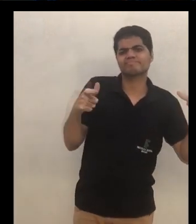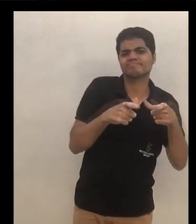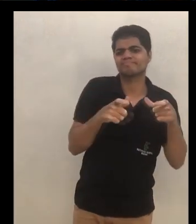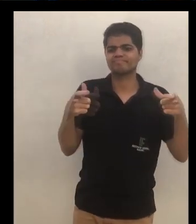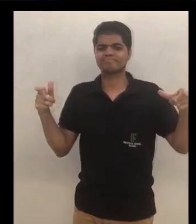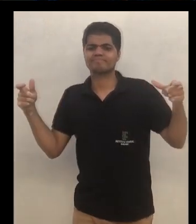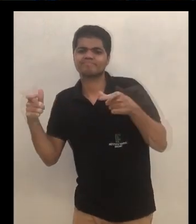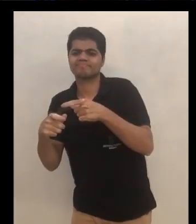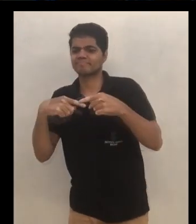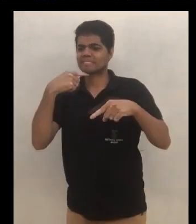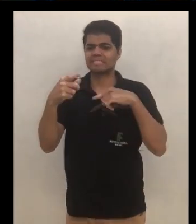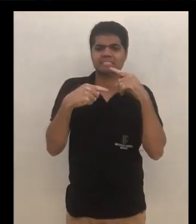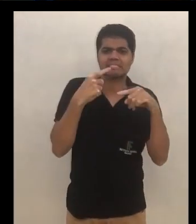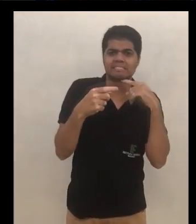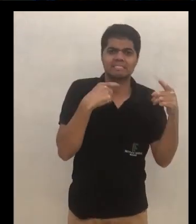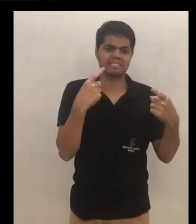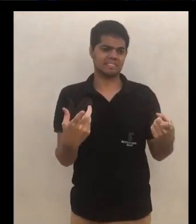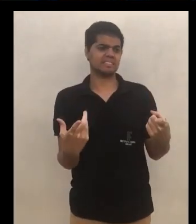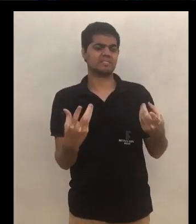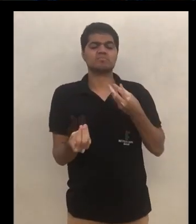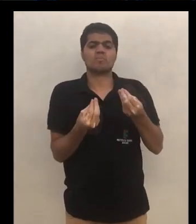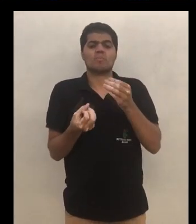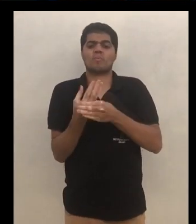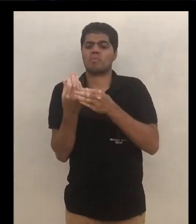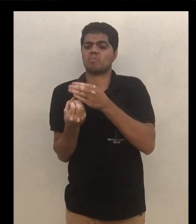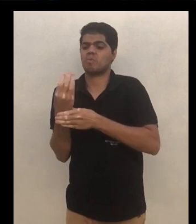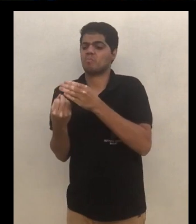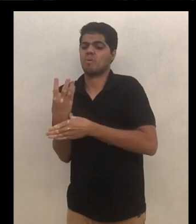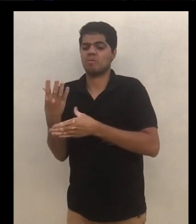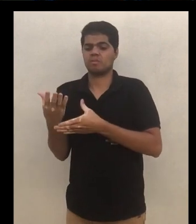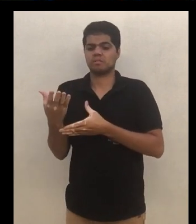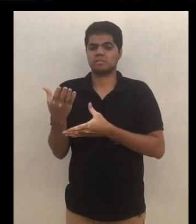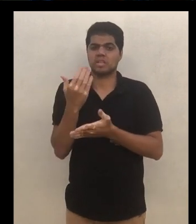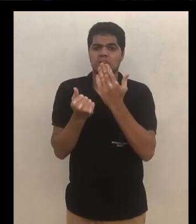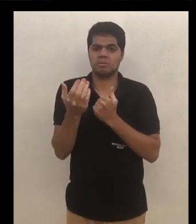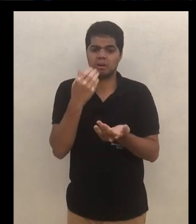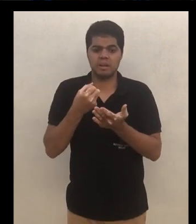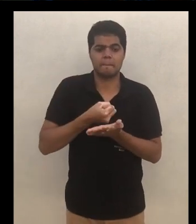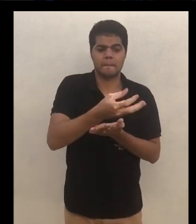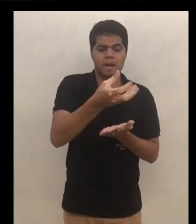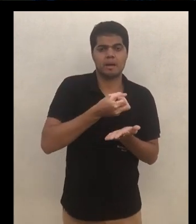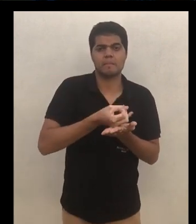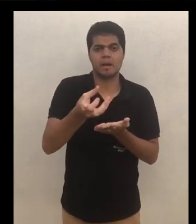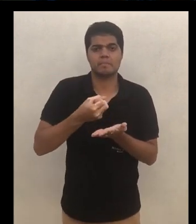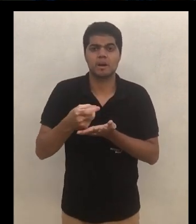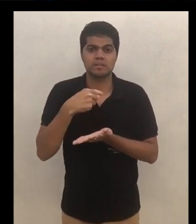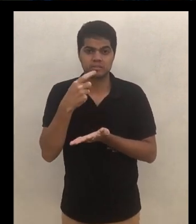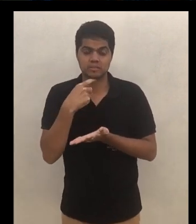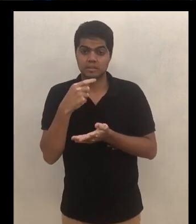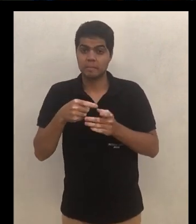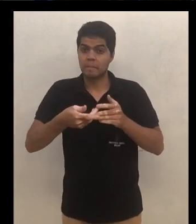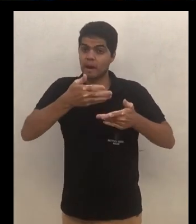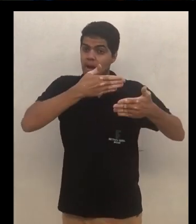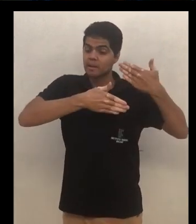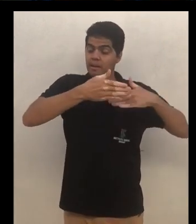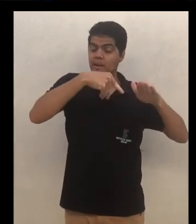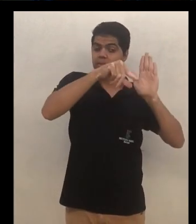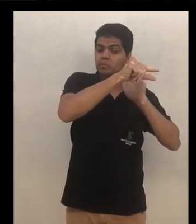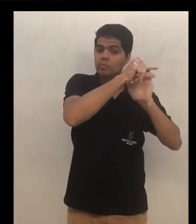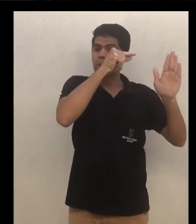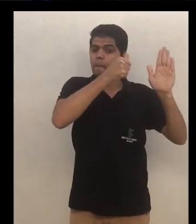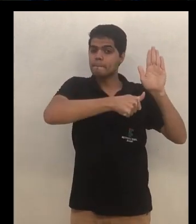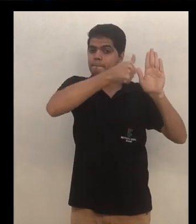condição de produzir, tá, o alimento para o animal, certo? Porém, né, tem o parágrafo primeiro fala que em